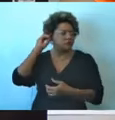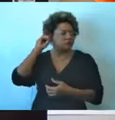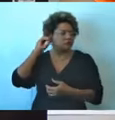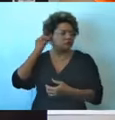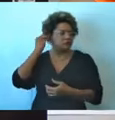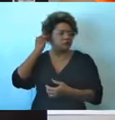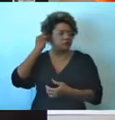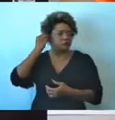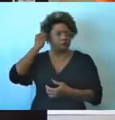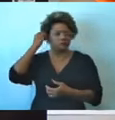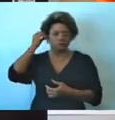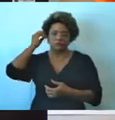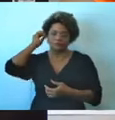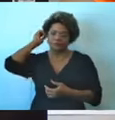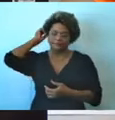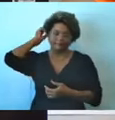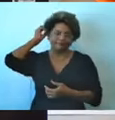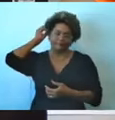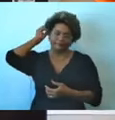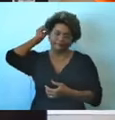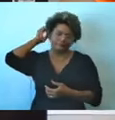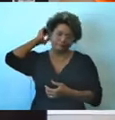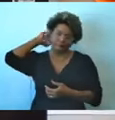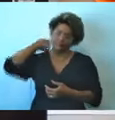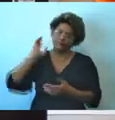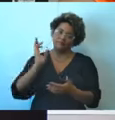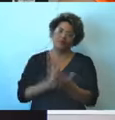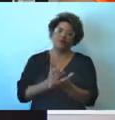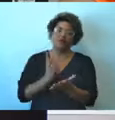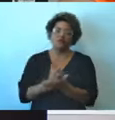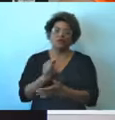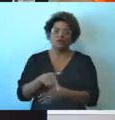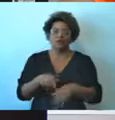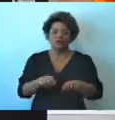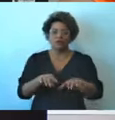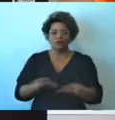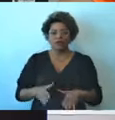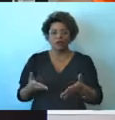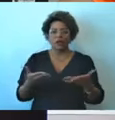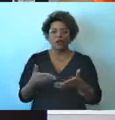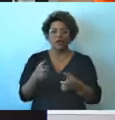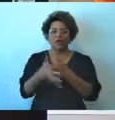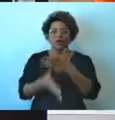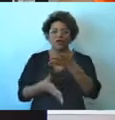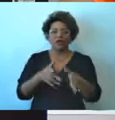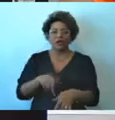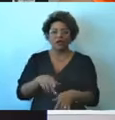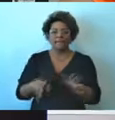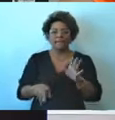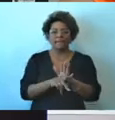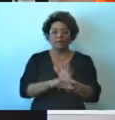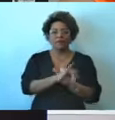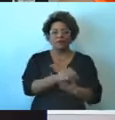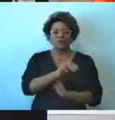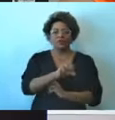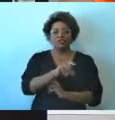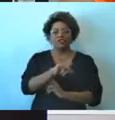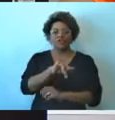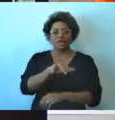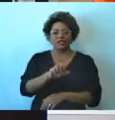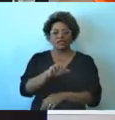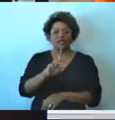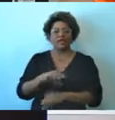então, dentro da nossa audiência, eu vou passar a palavra agora para a Jéssica Magalhães, que também é profissional do ramo, está